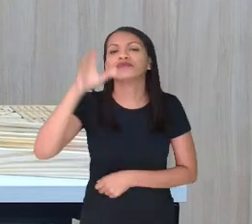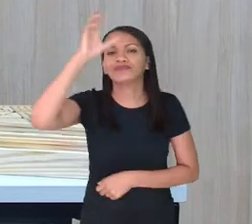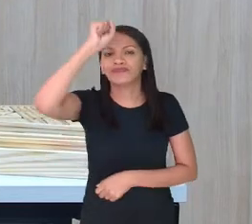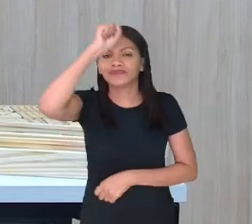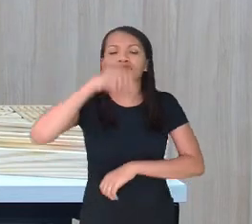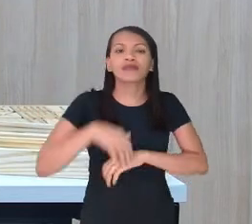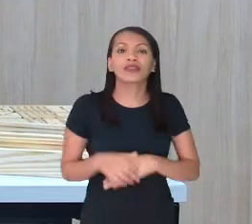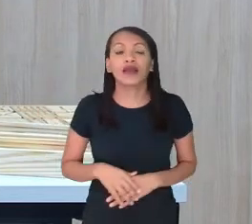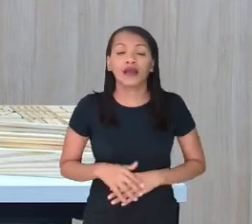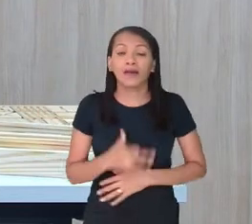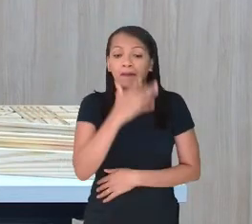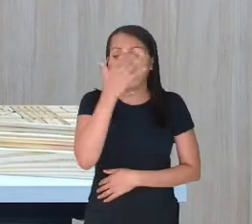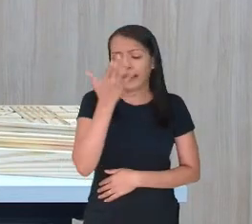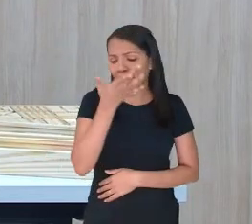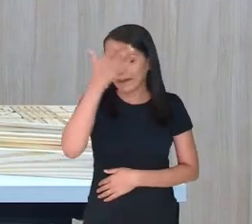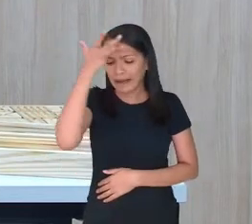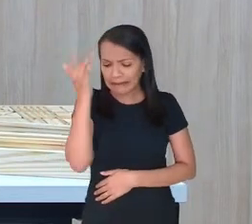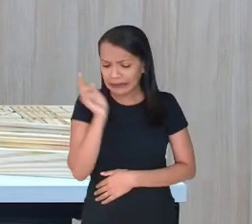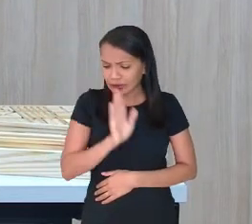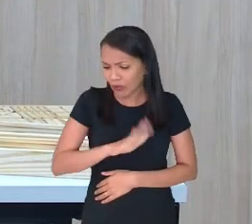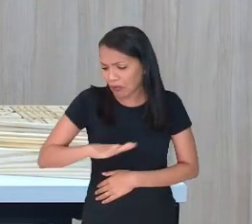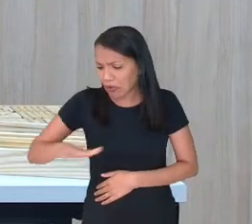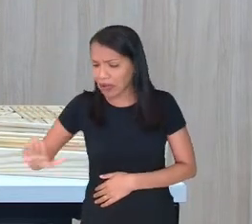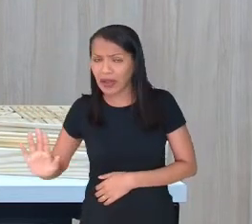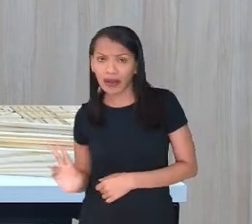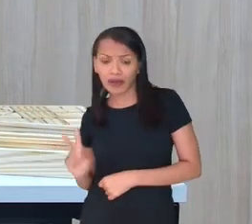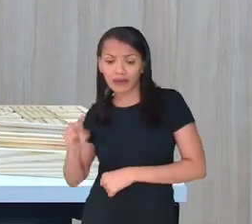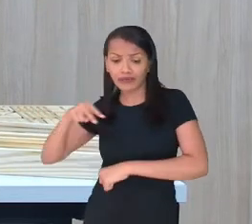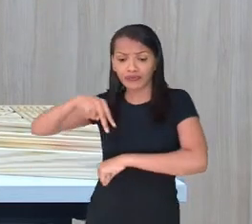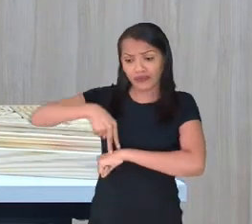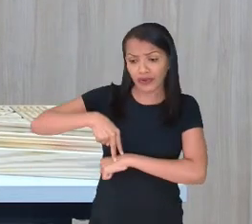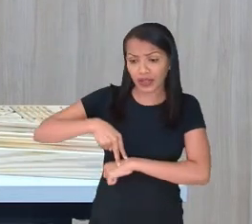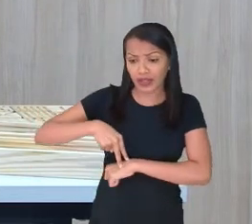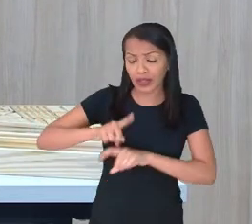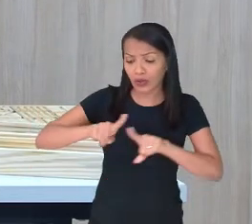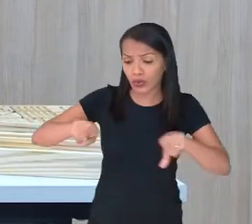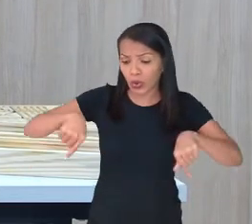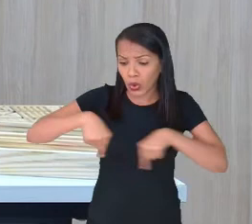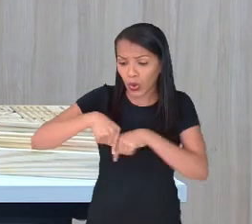naquela criança, chega com boas sensações,